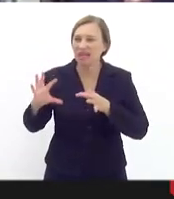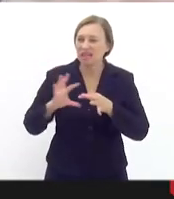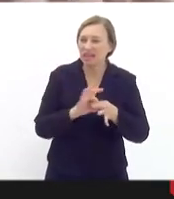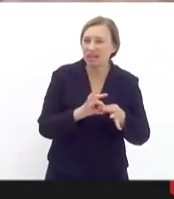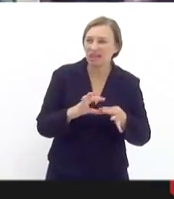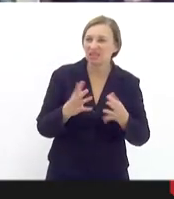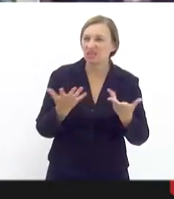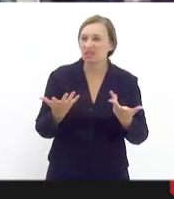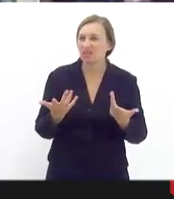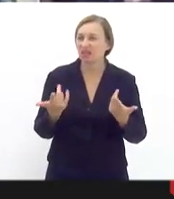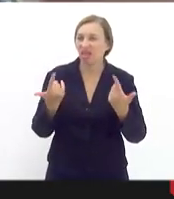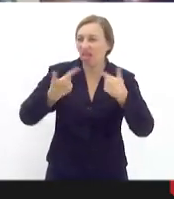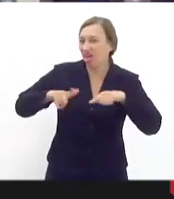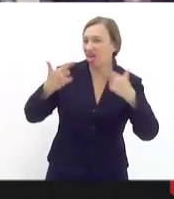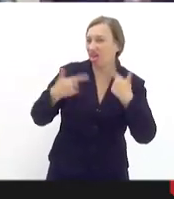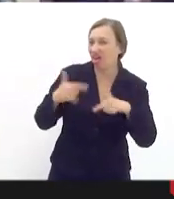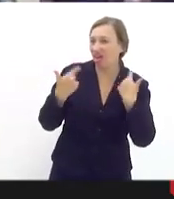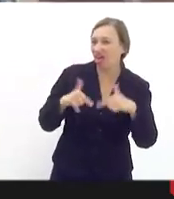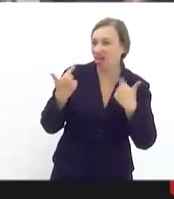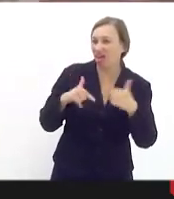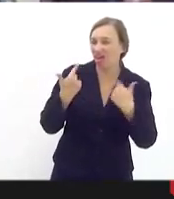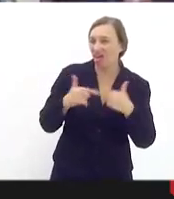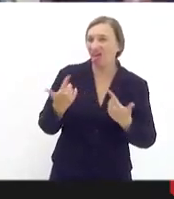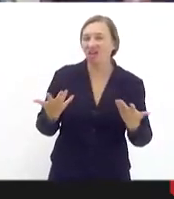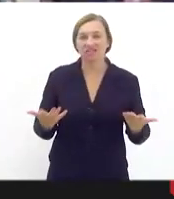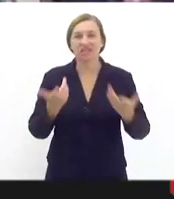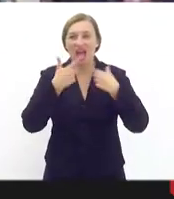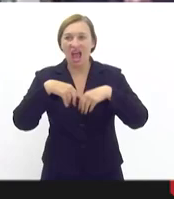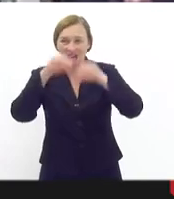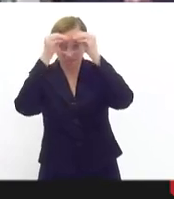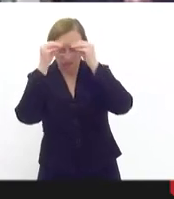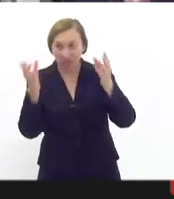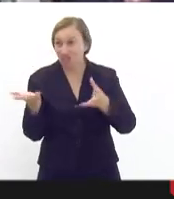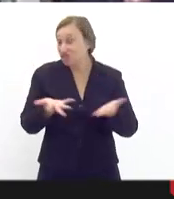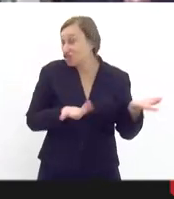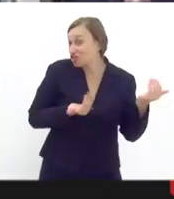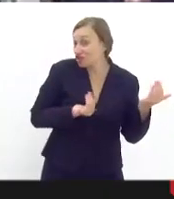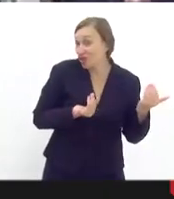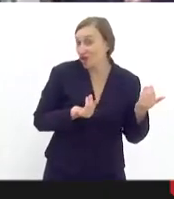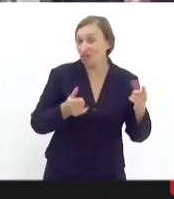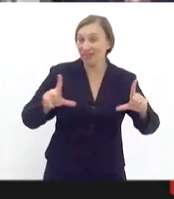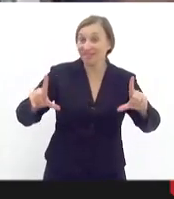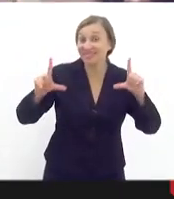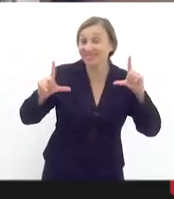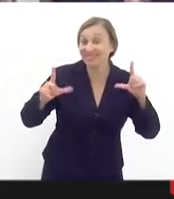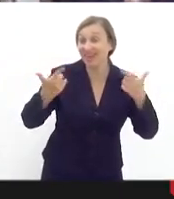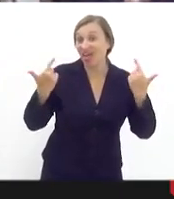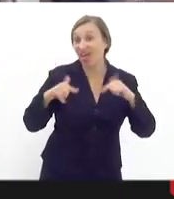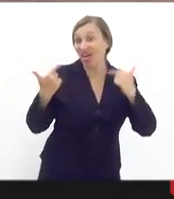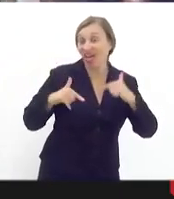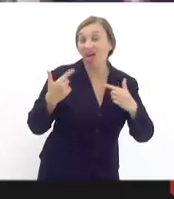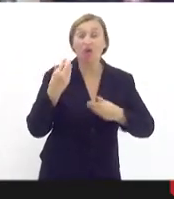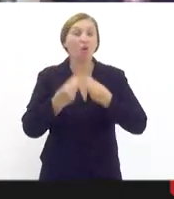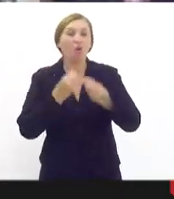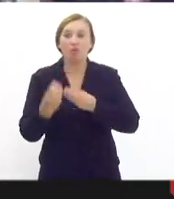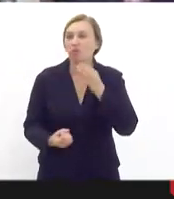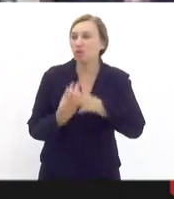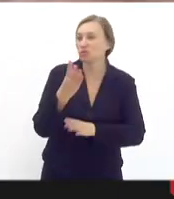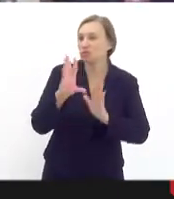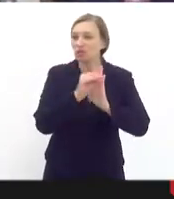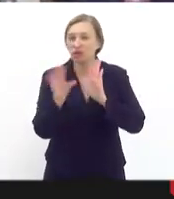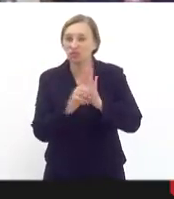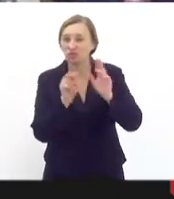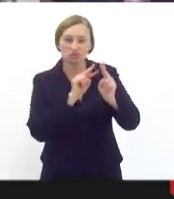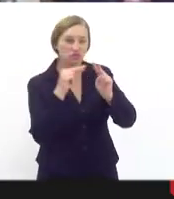forma a zoeira, o humor, a linguagem jovem, o meme, né? Então, como é que a gente produz conteúdo digital